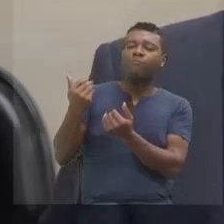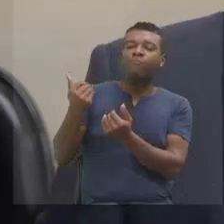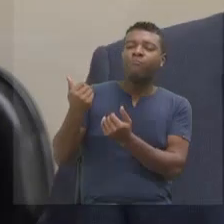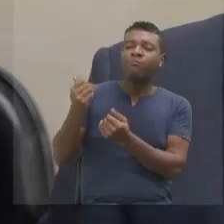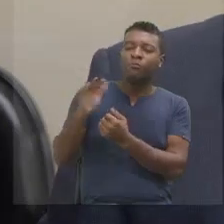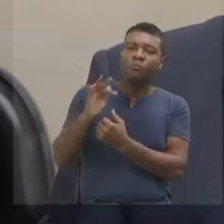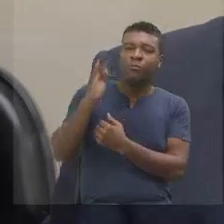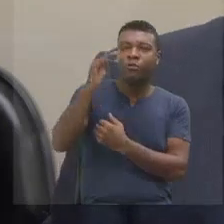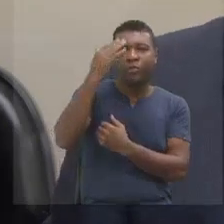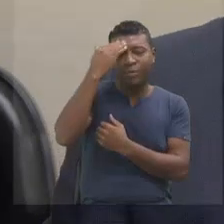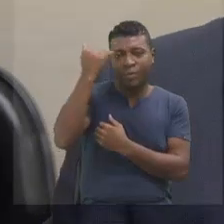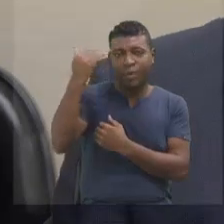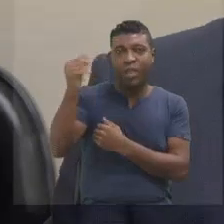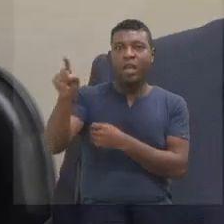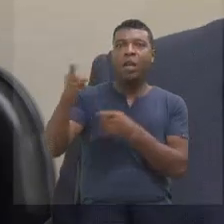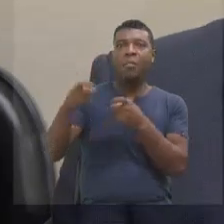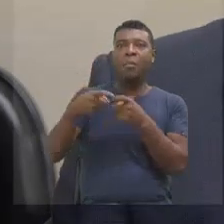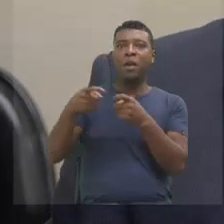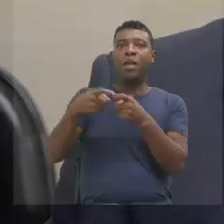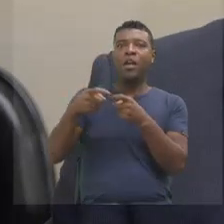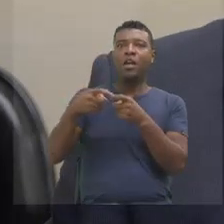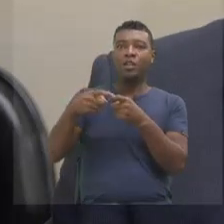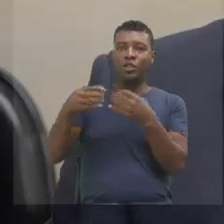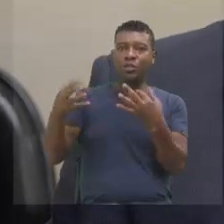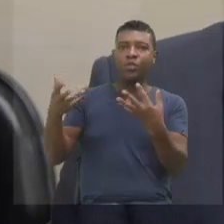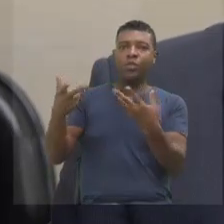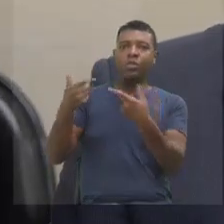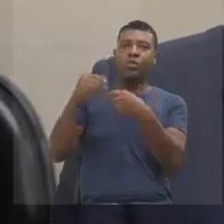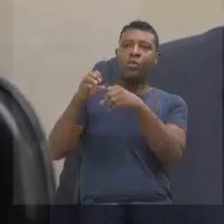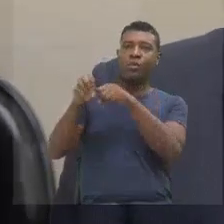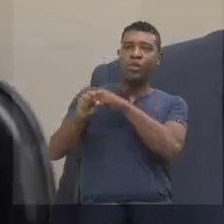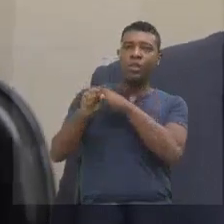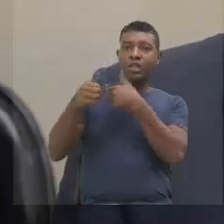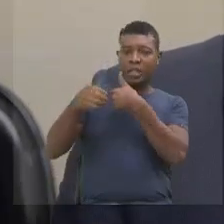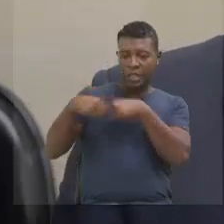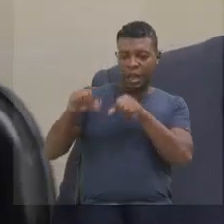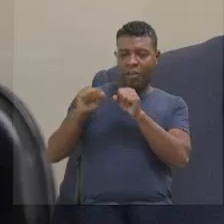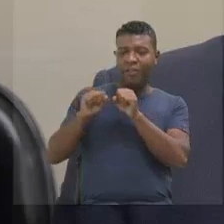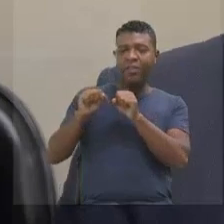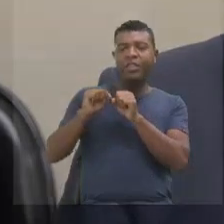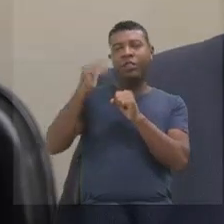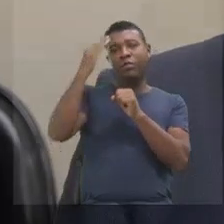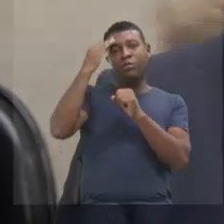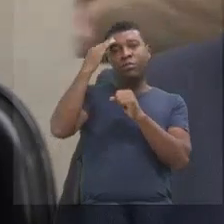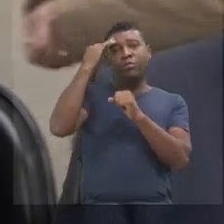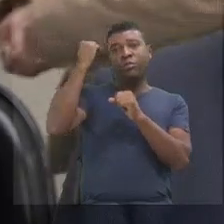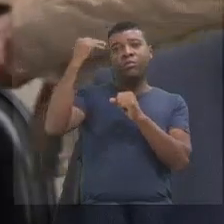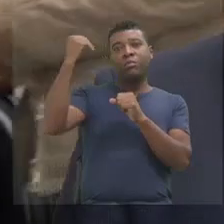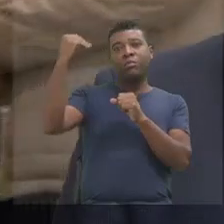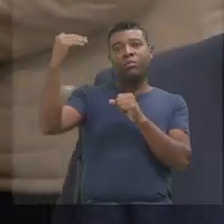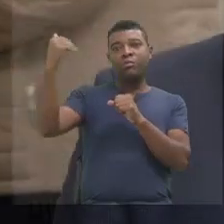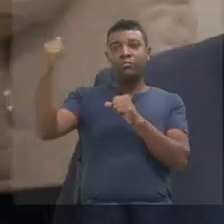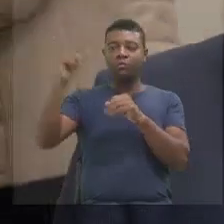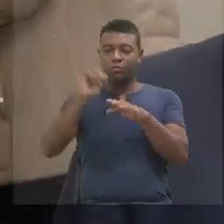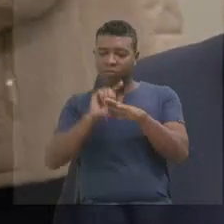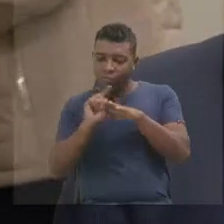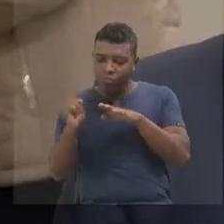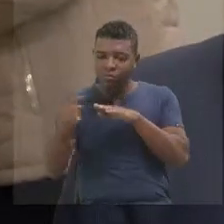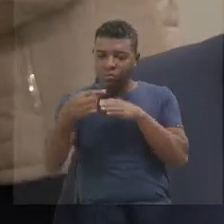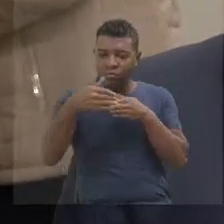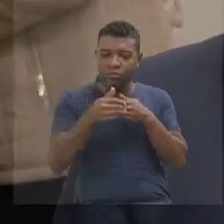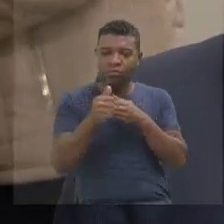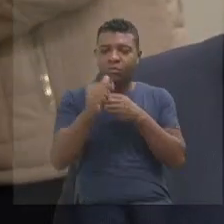médico que é está fazendo sucesso frente a secretaria de